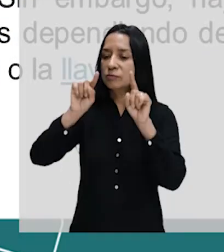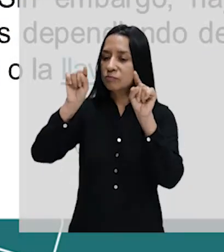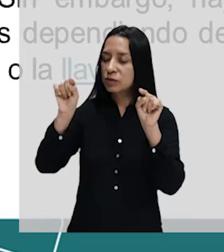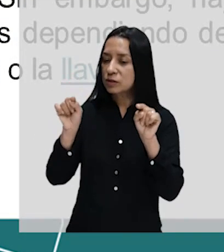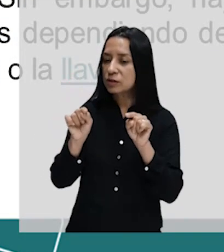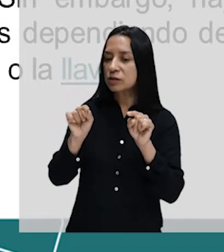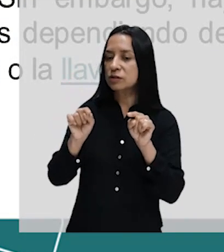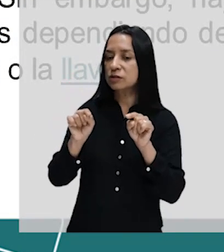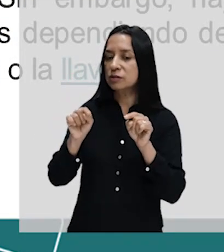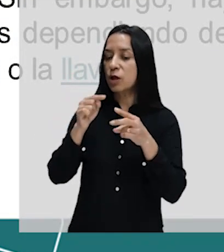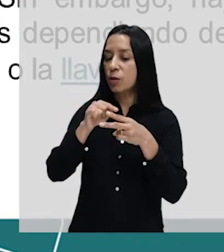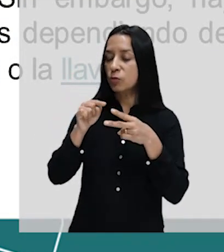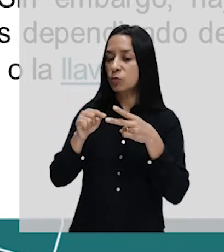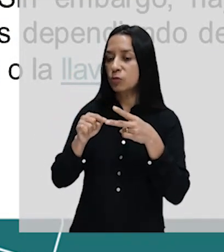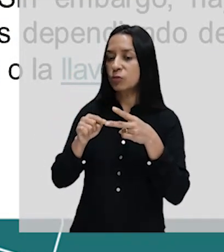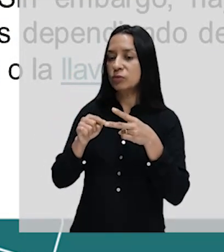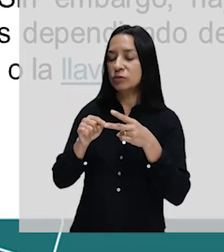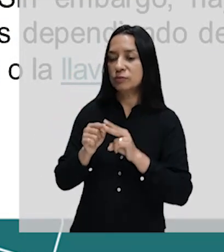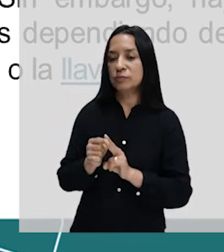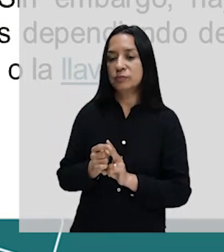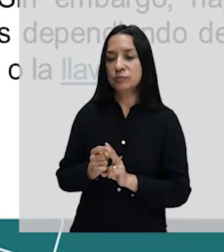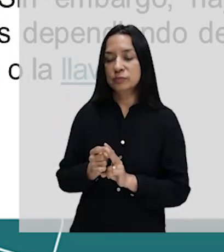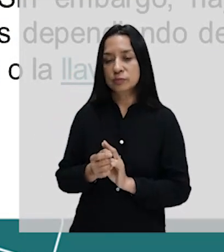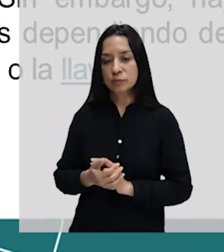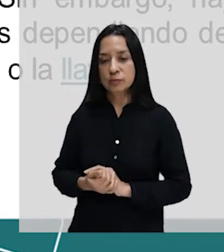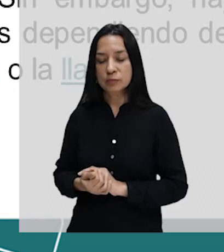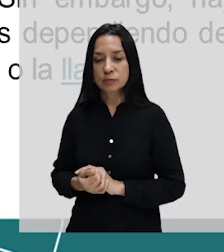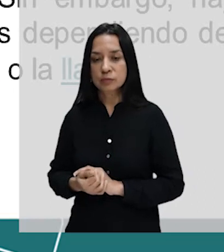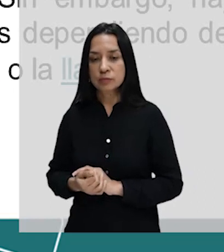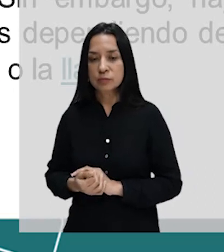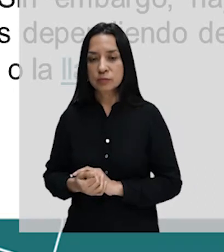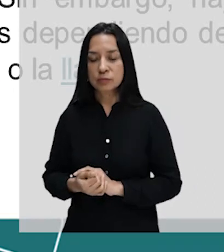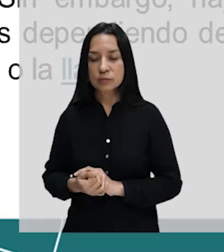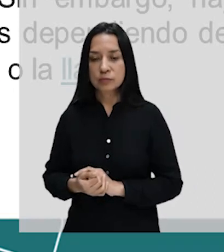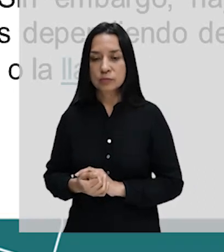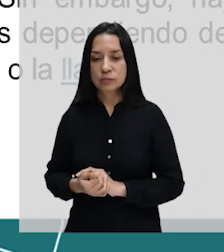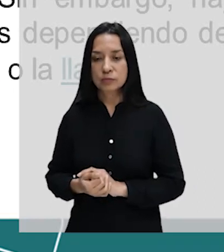pares, os colchetes em pares, tá? Então,